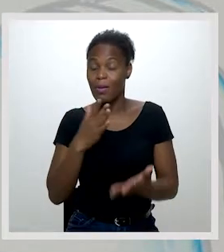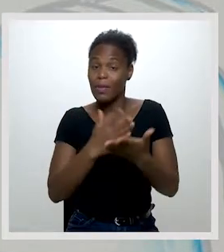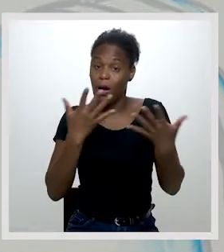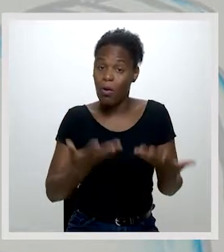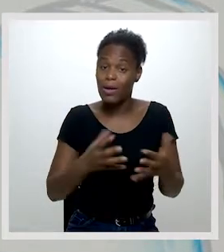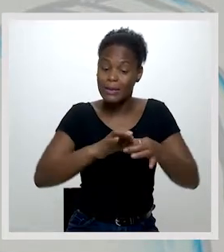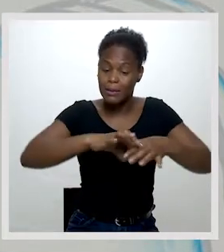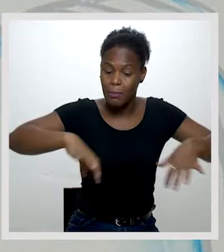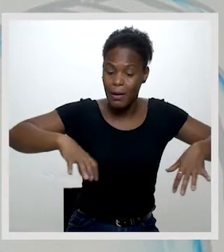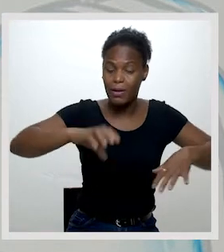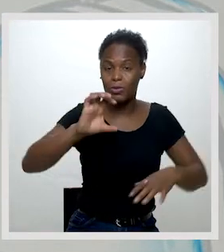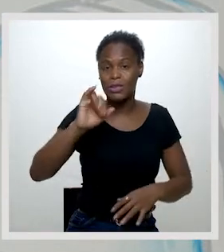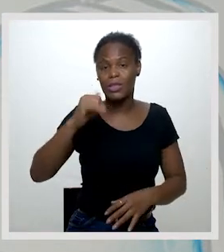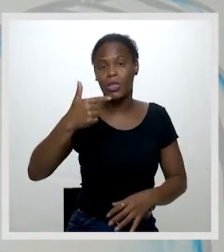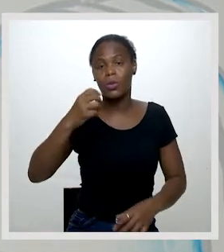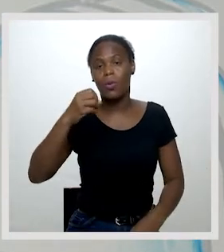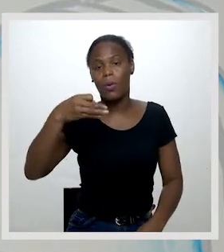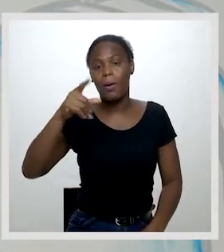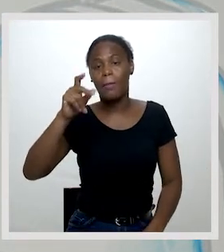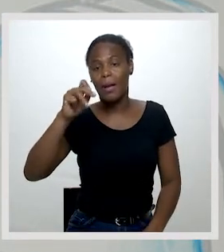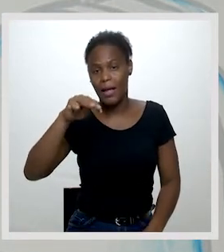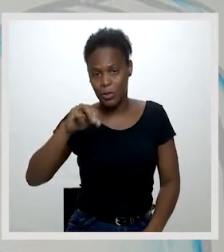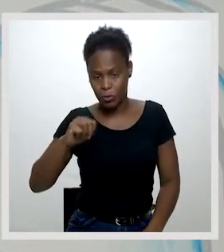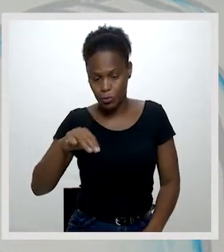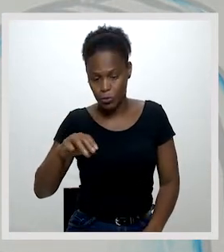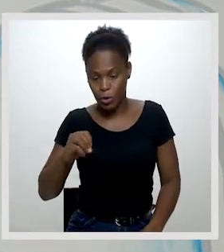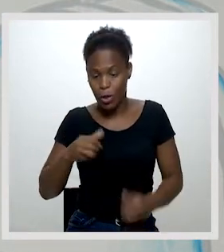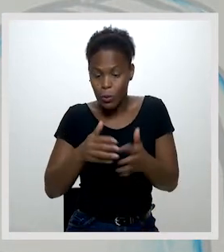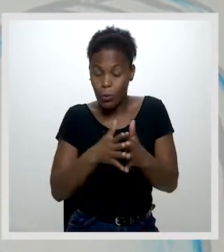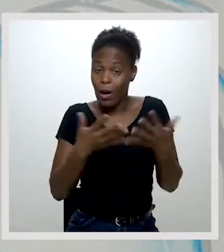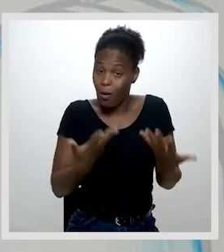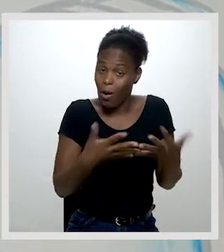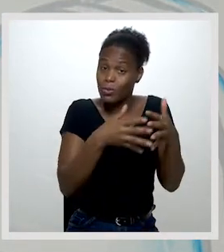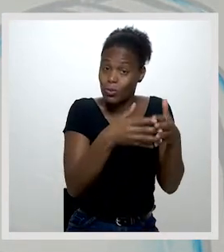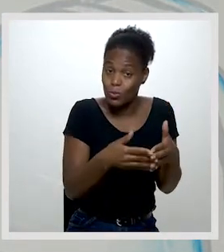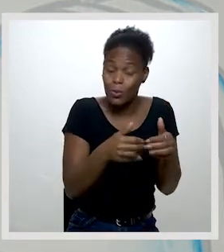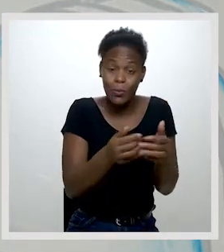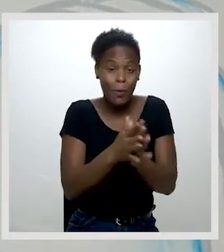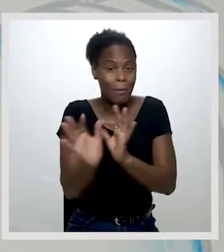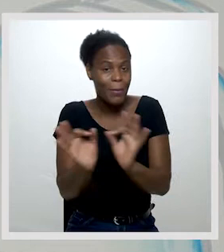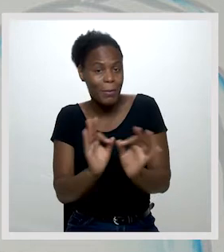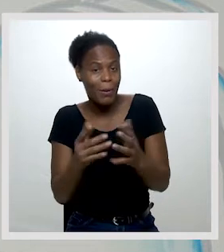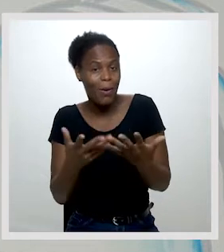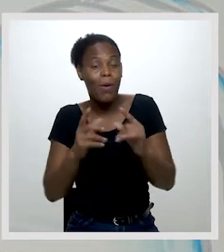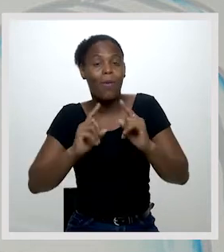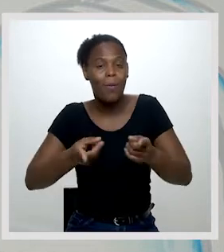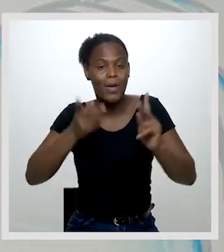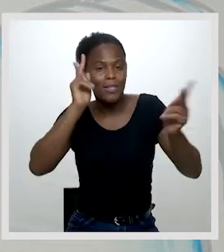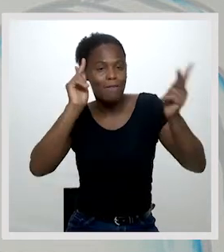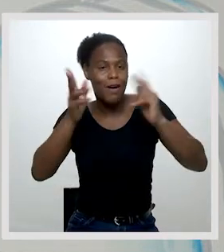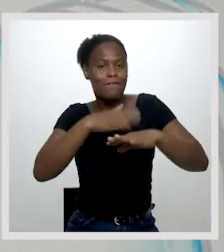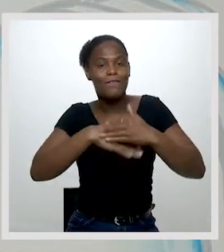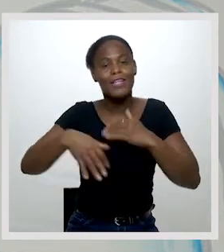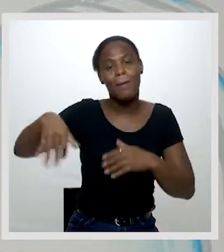com isso, já temos toda a estrutura pronta para agora começar a fabricar as proteínas, ou